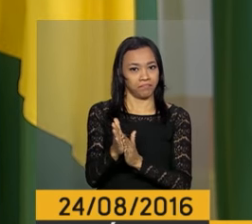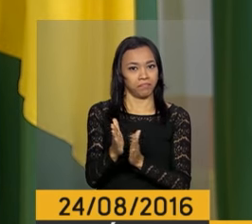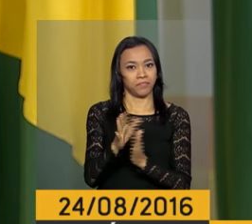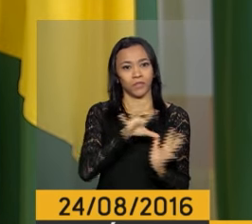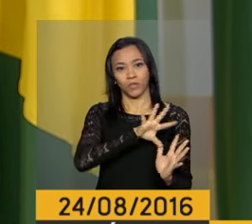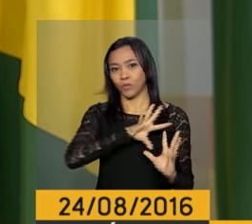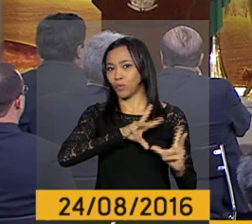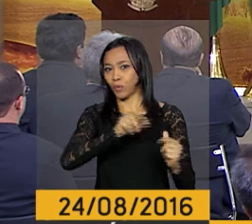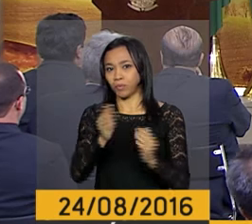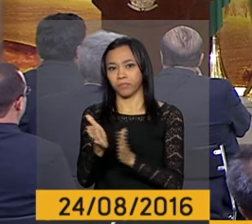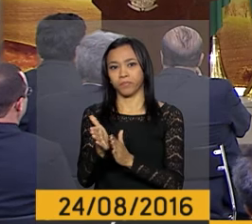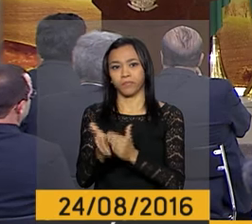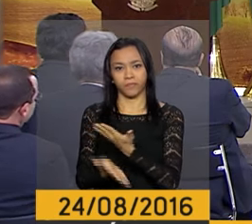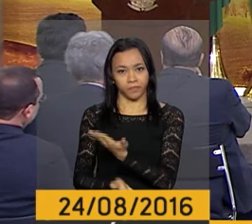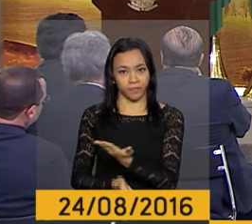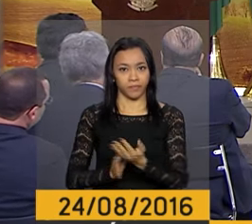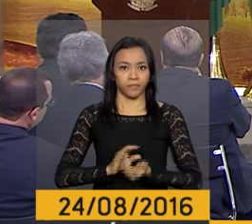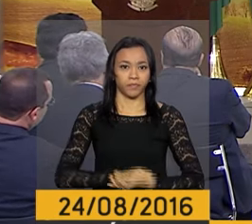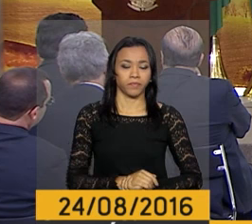todos.